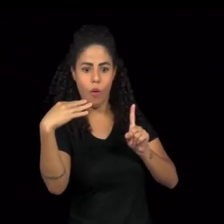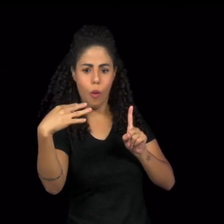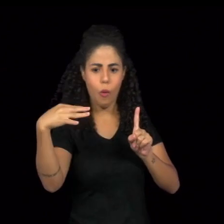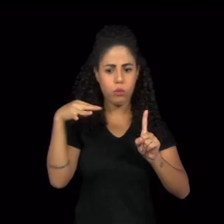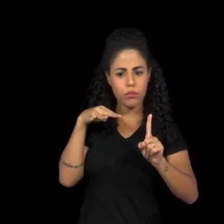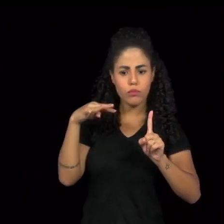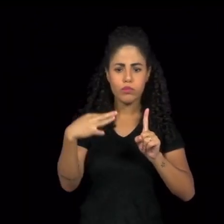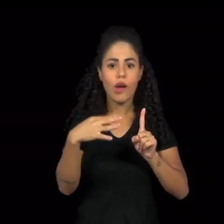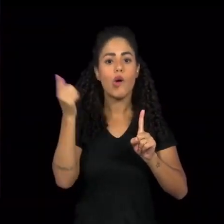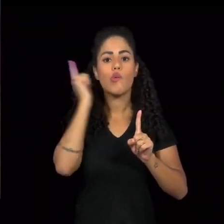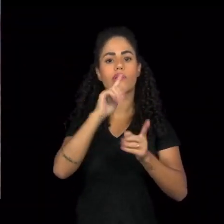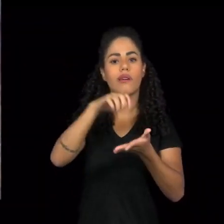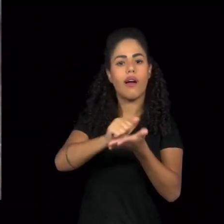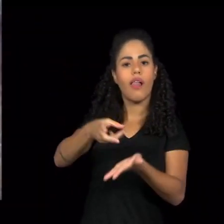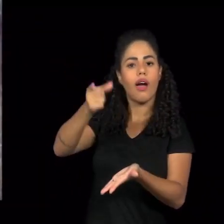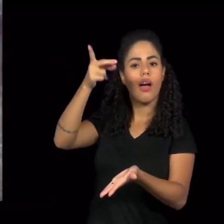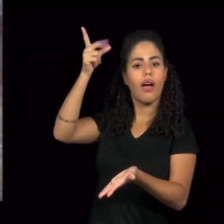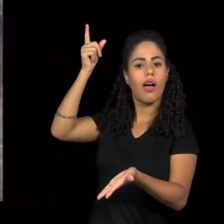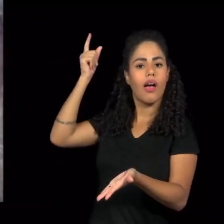velho continente.